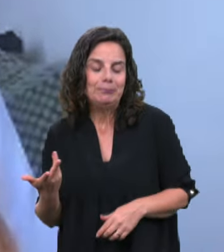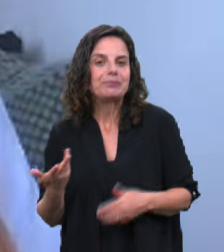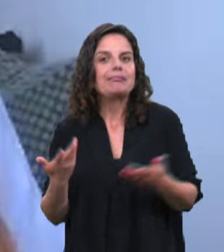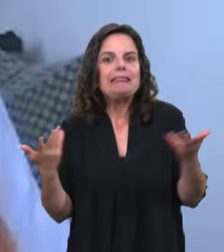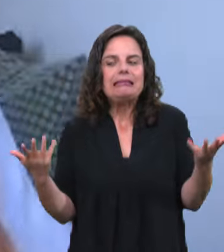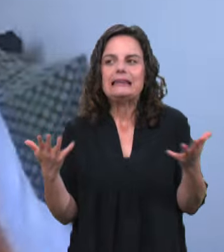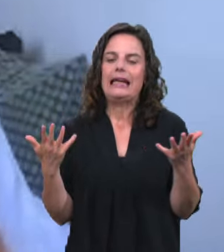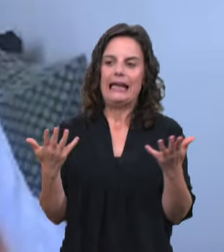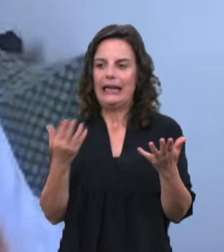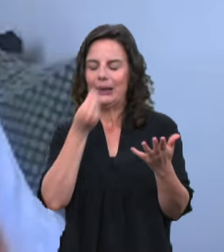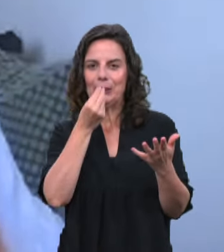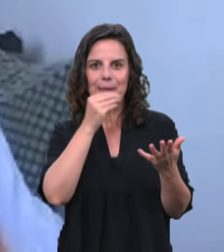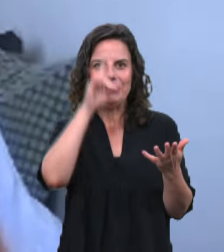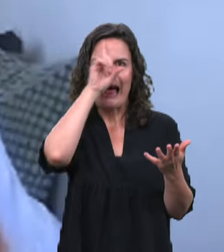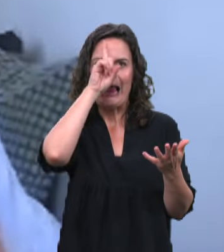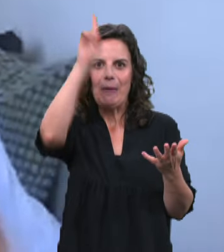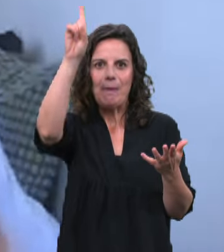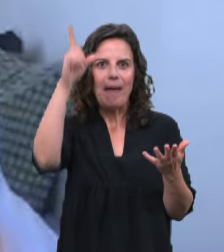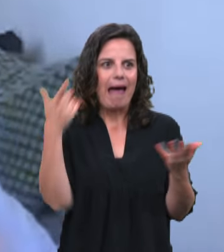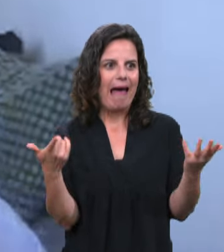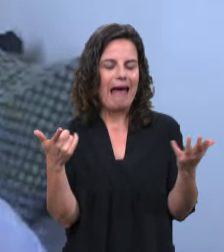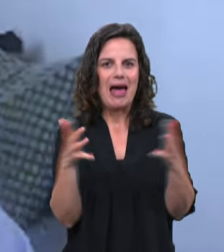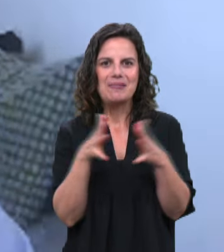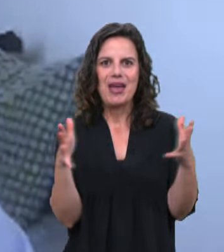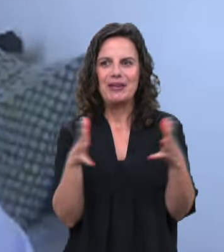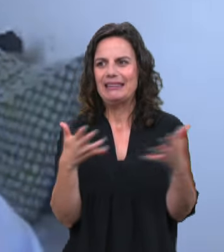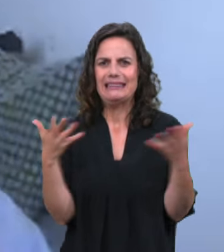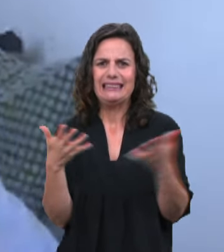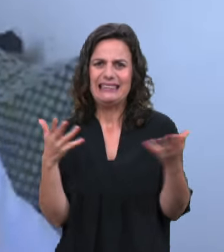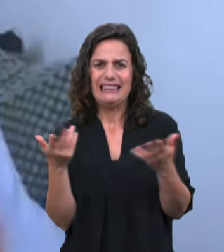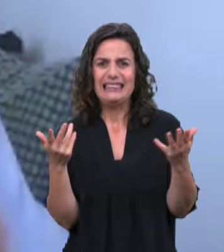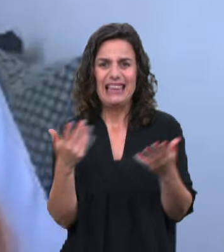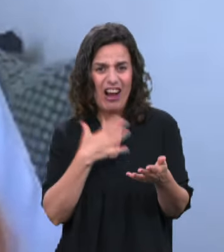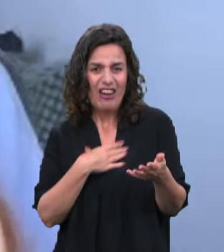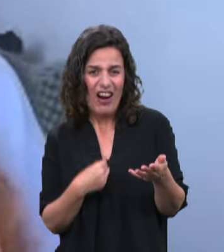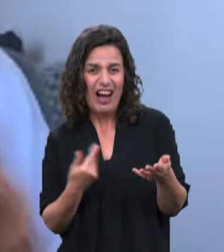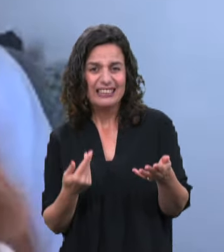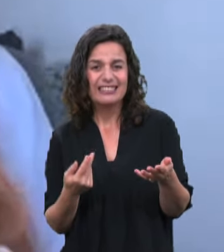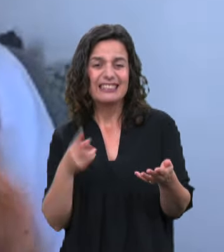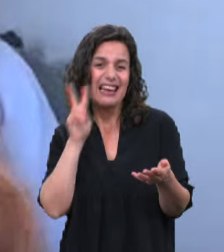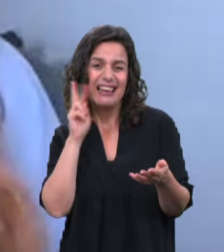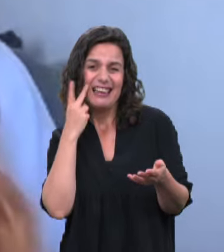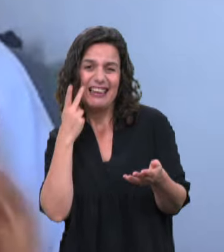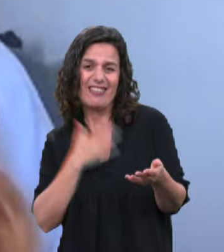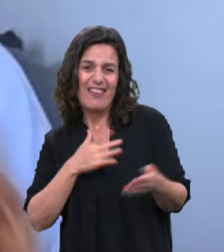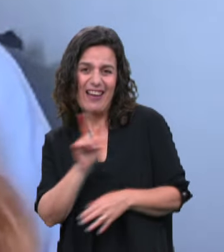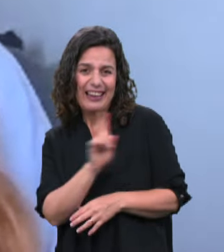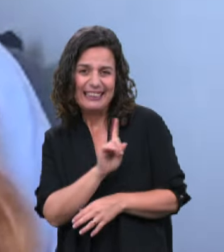maioria da comida alemã não é vegan friendly, mas